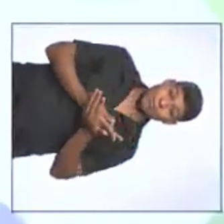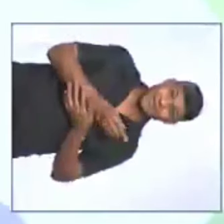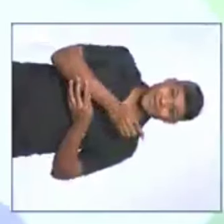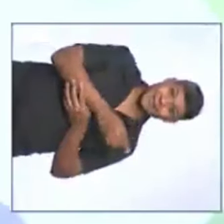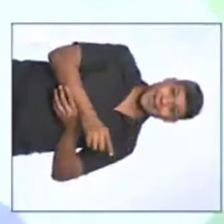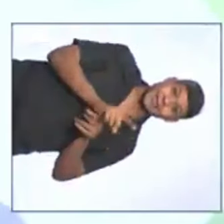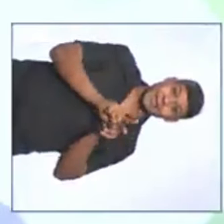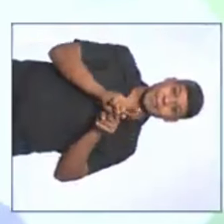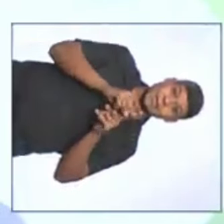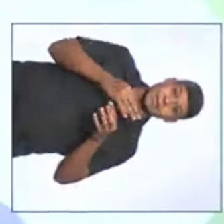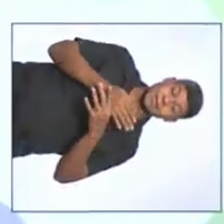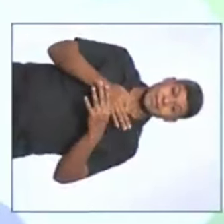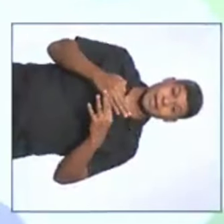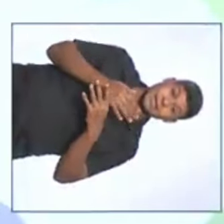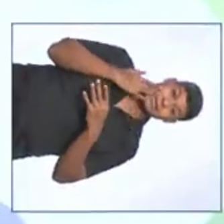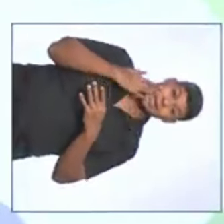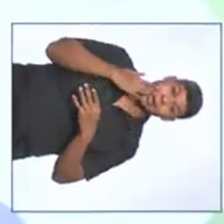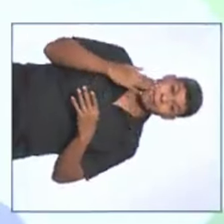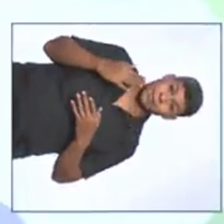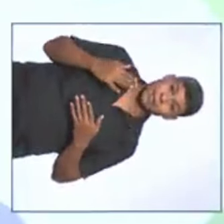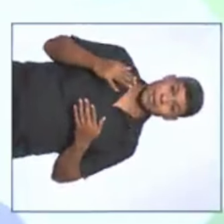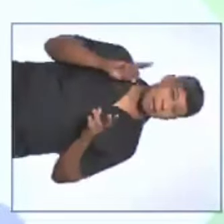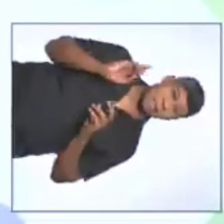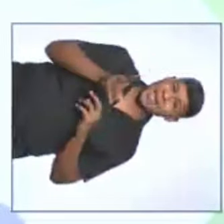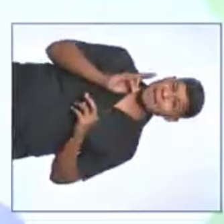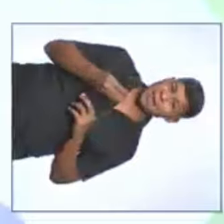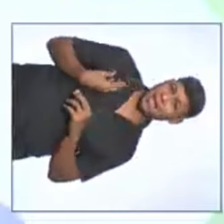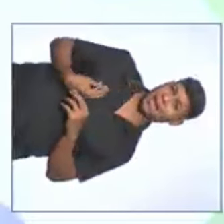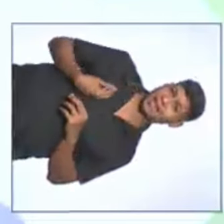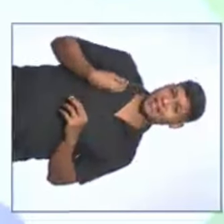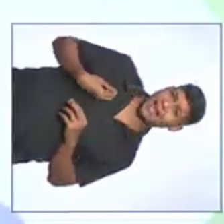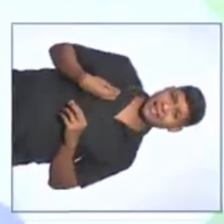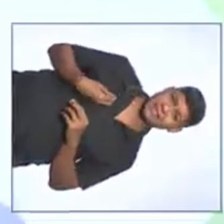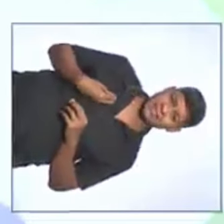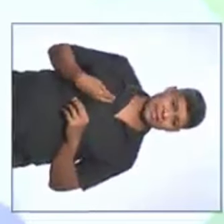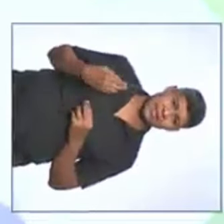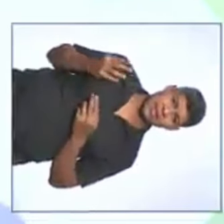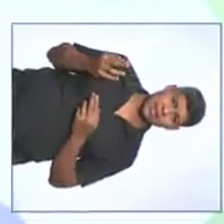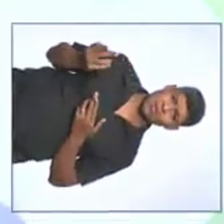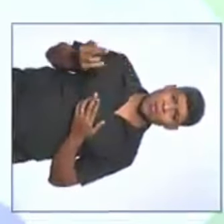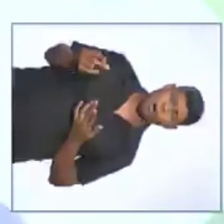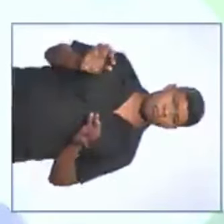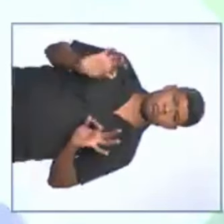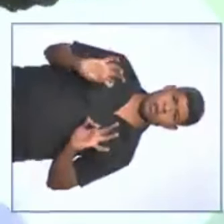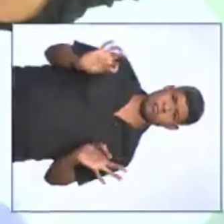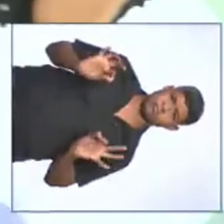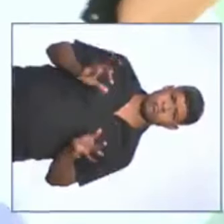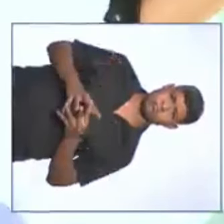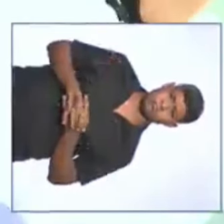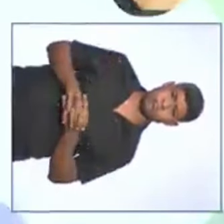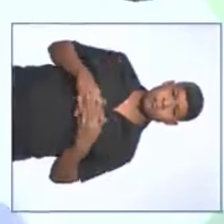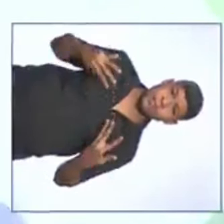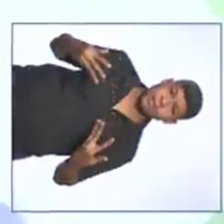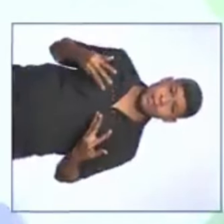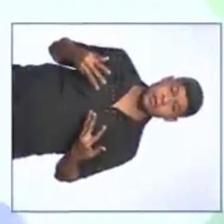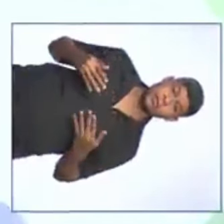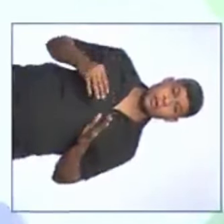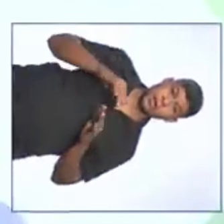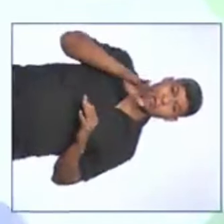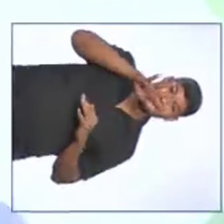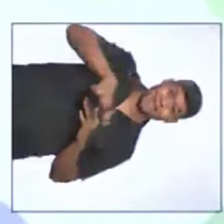a minha cidade. Mas não necessariamente quer dizer que essa seja a mesma realidade que você enfrenta no seu bairro e na sua cidade. Então, essa é uma